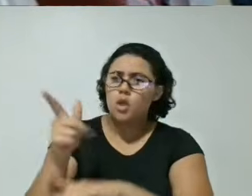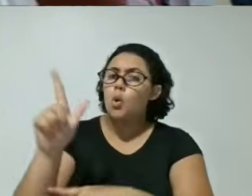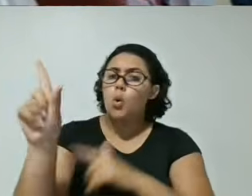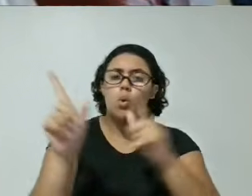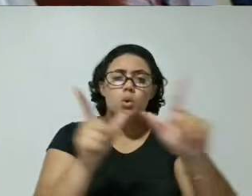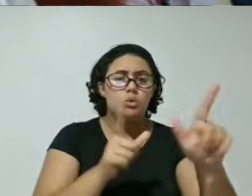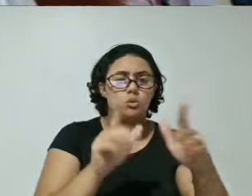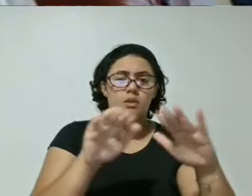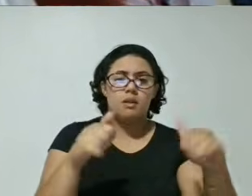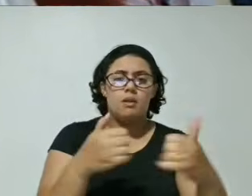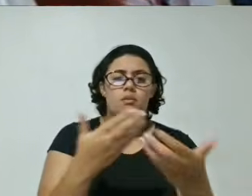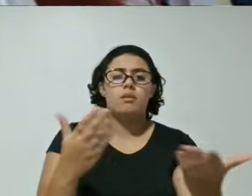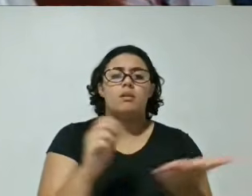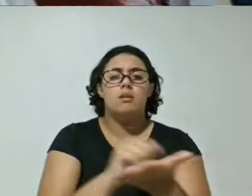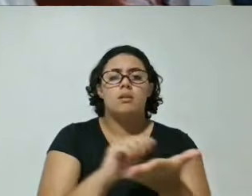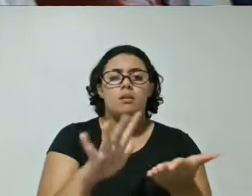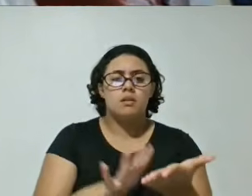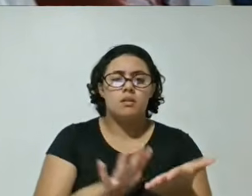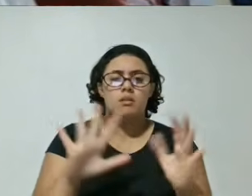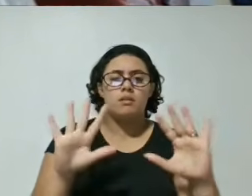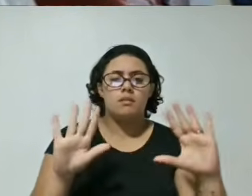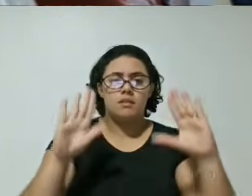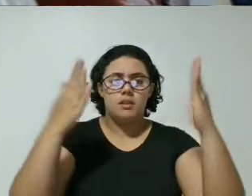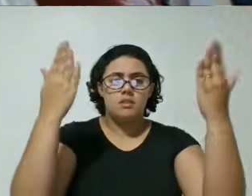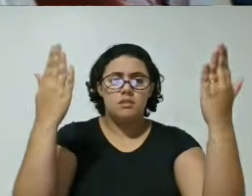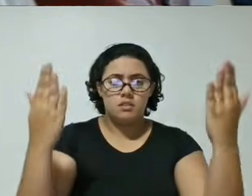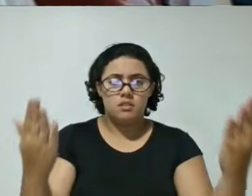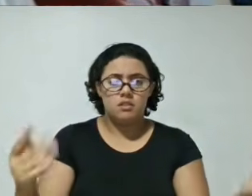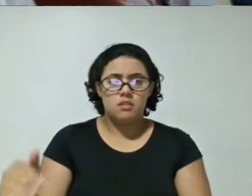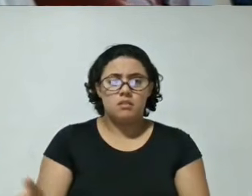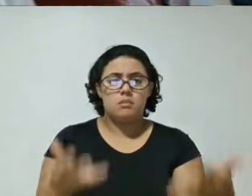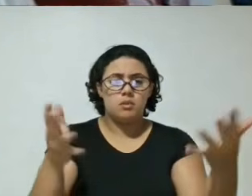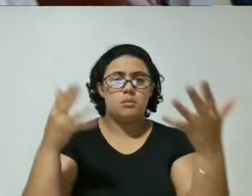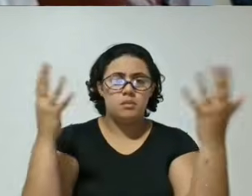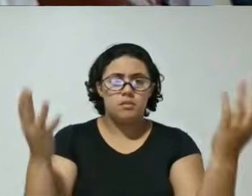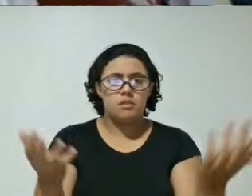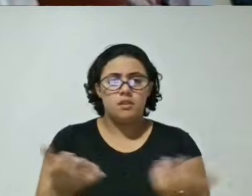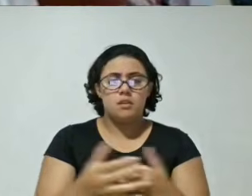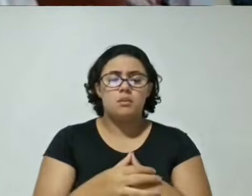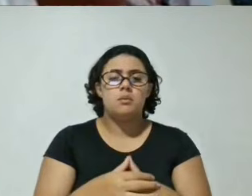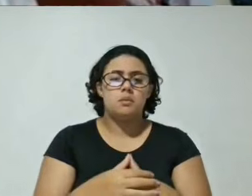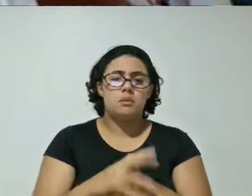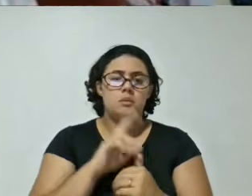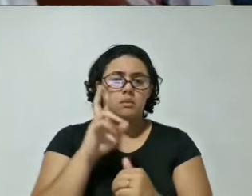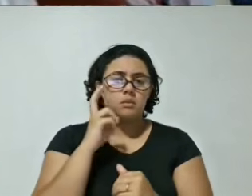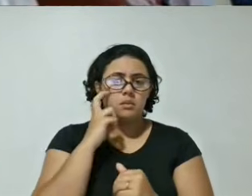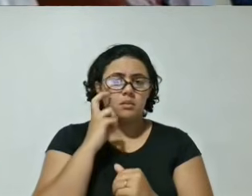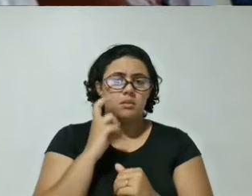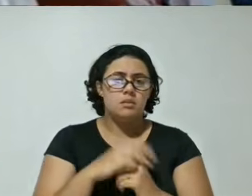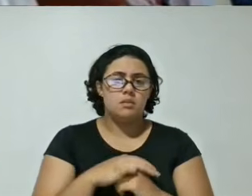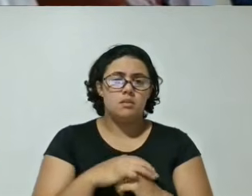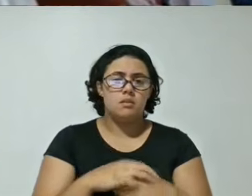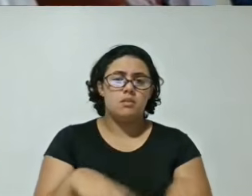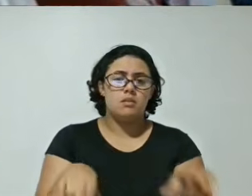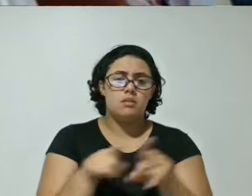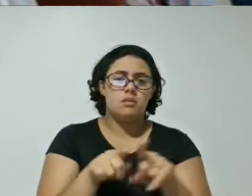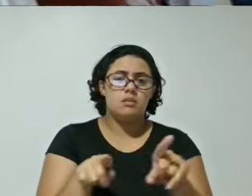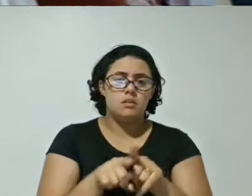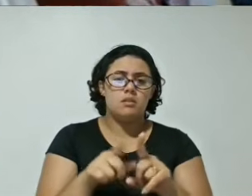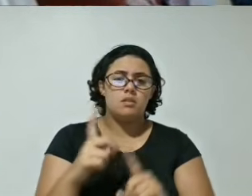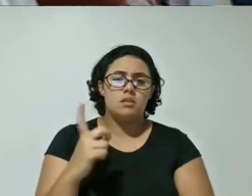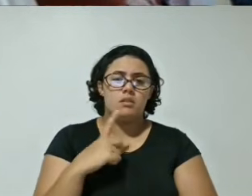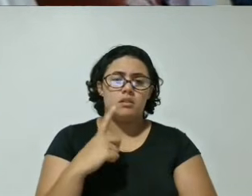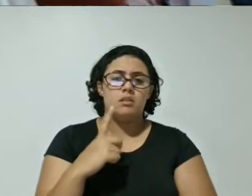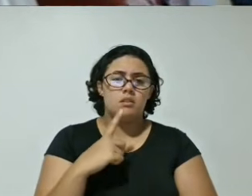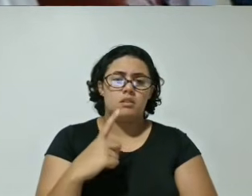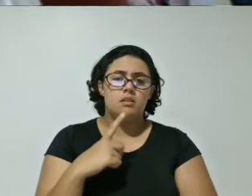atividades, festivais promovidos pela Fundação Municipal de Cultura, também elas estiveram num